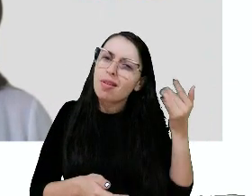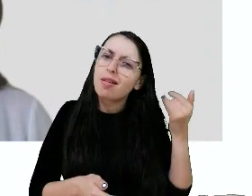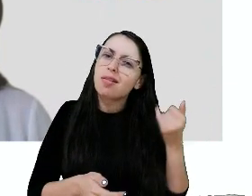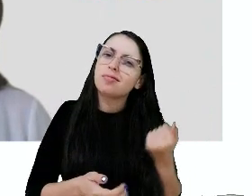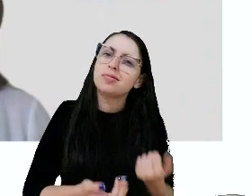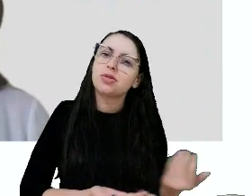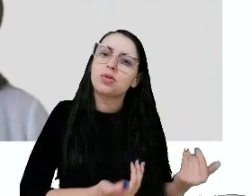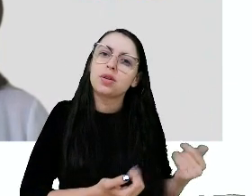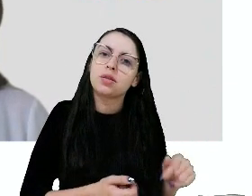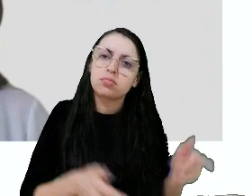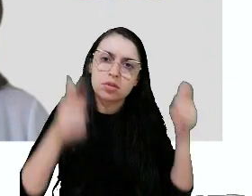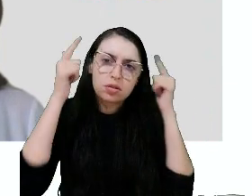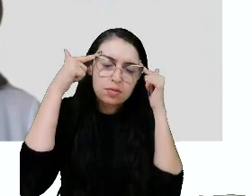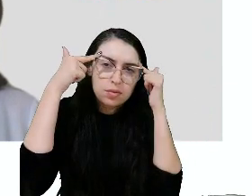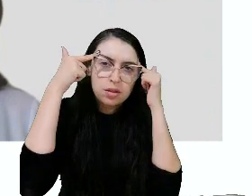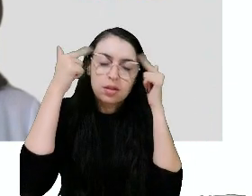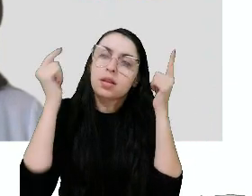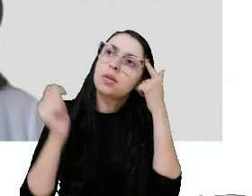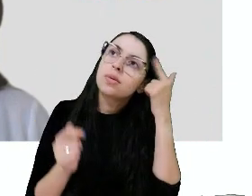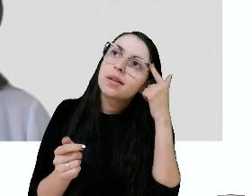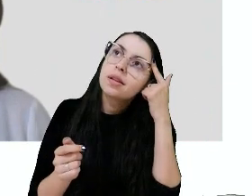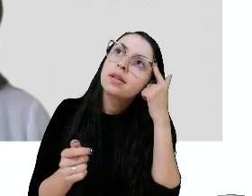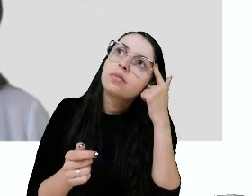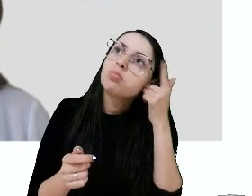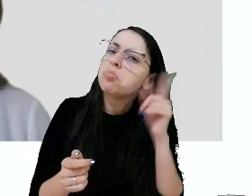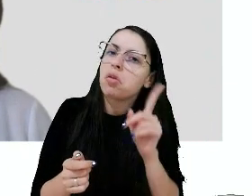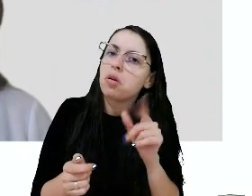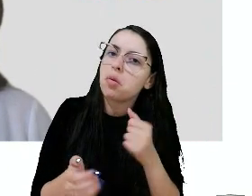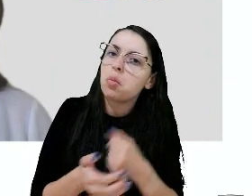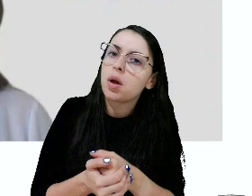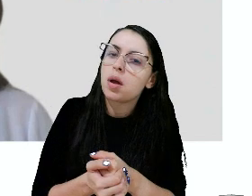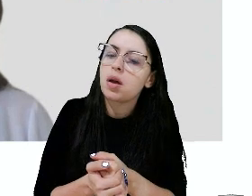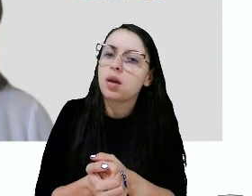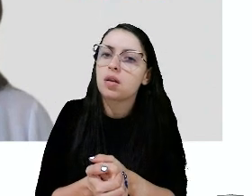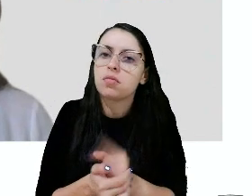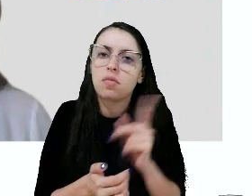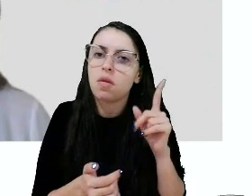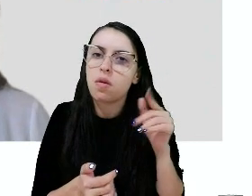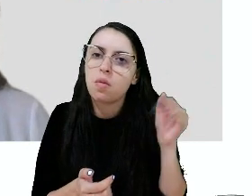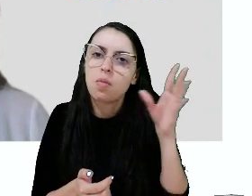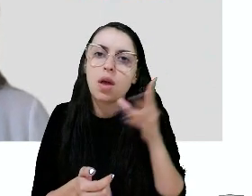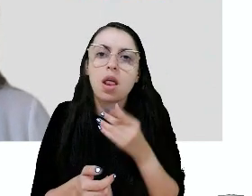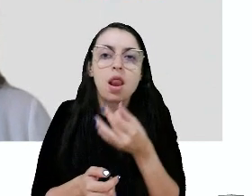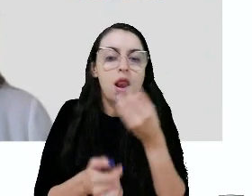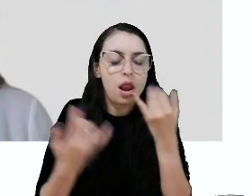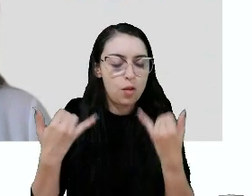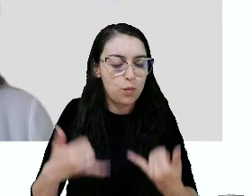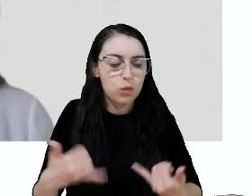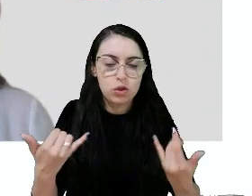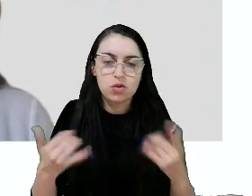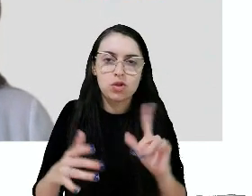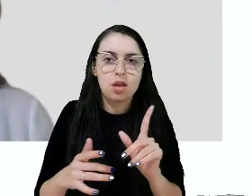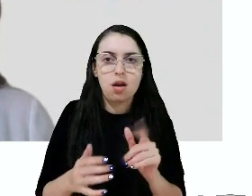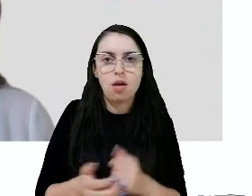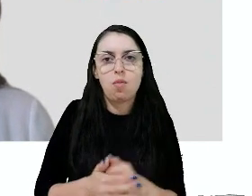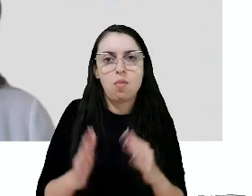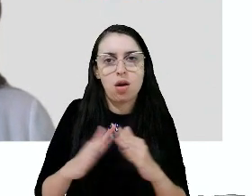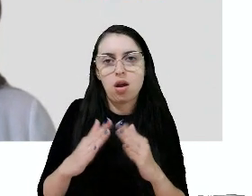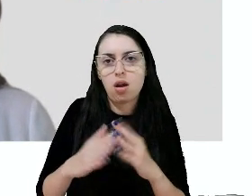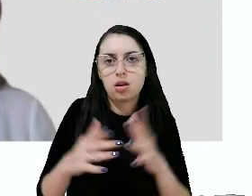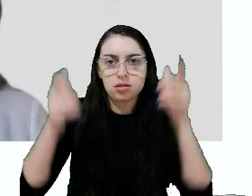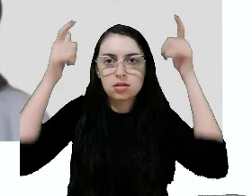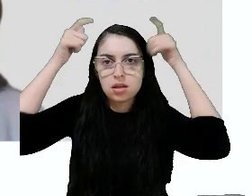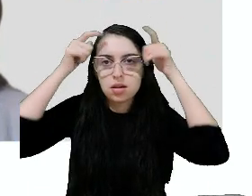desde jovem, tive uma cabeça assim, capaz de entender que isso não é elogio. Isso não é elogio dizer que nós somos rainha da